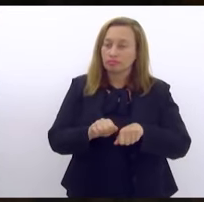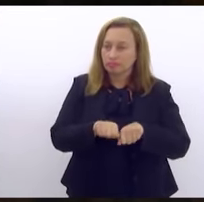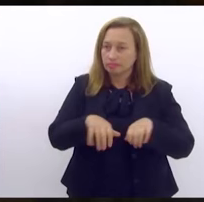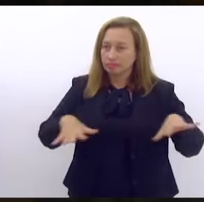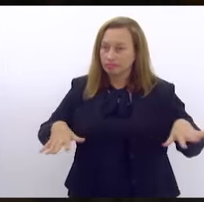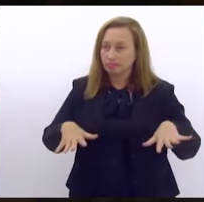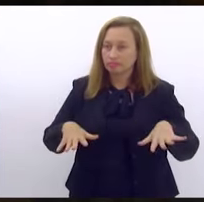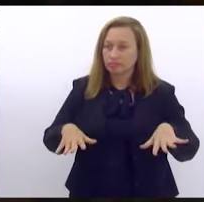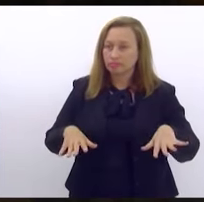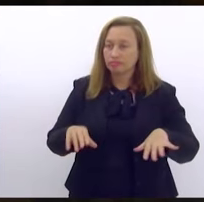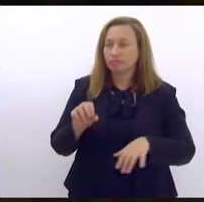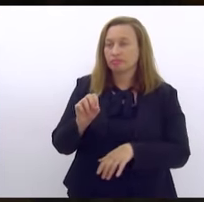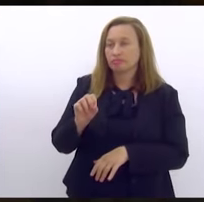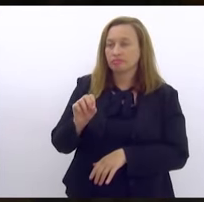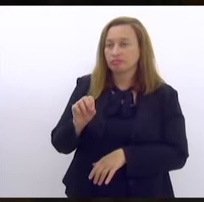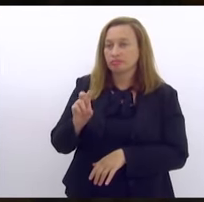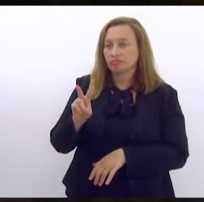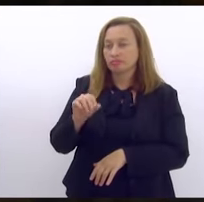vírus